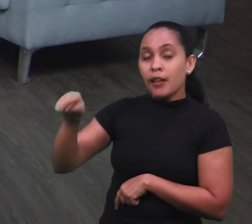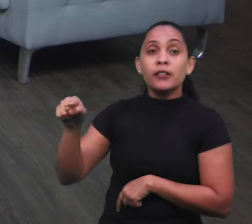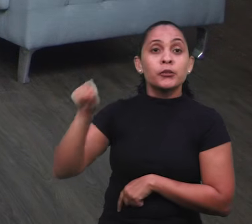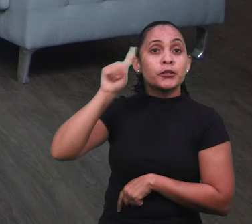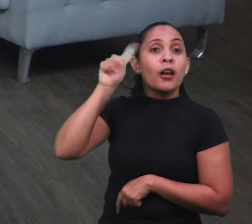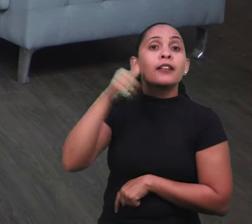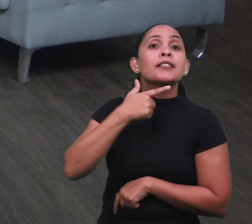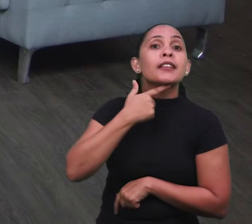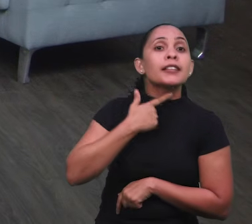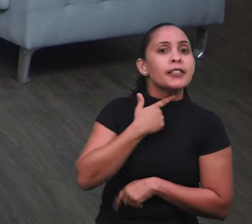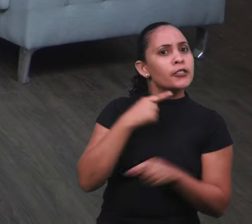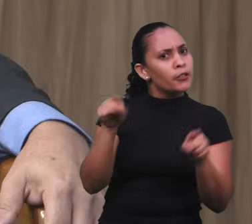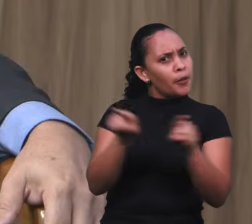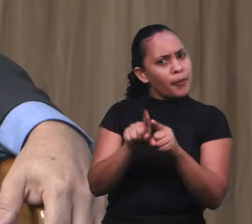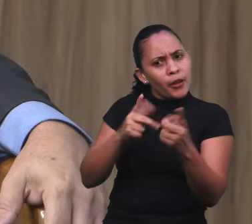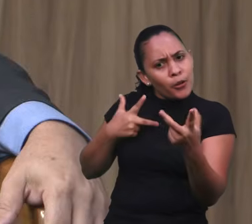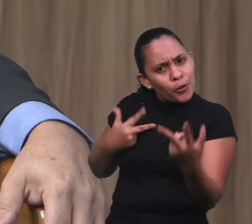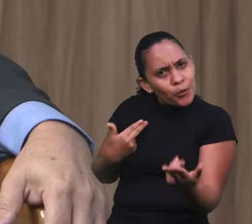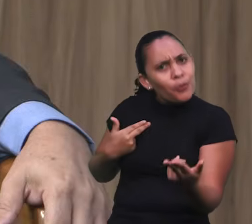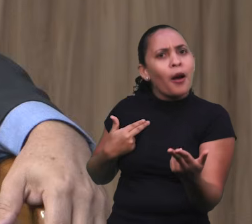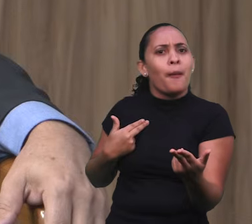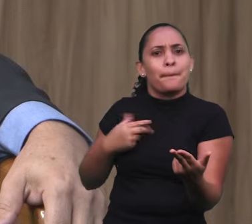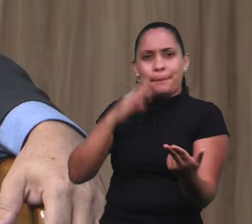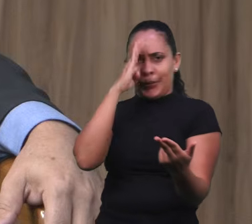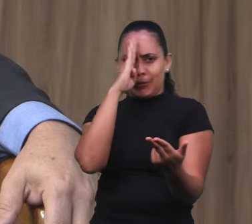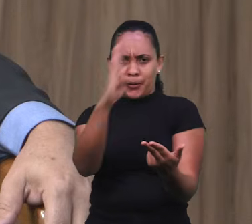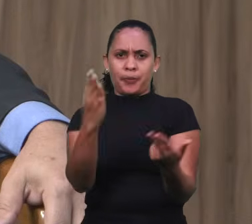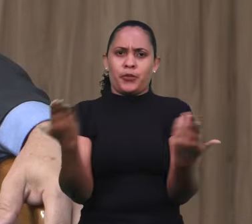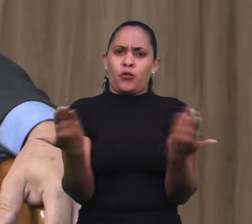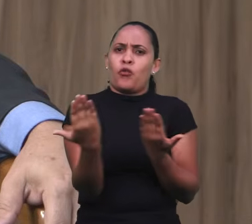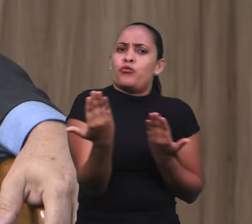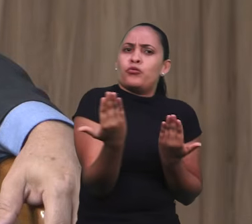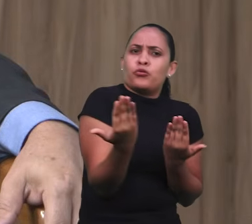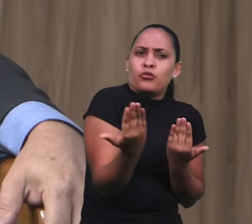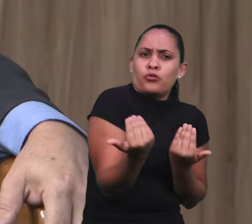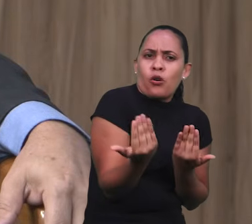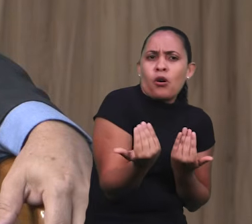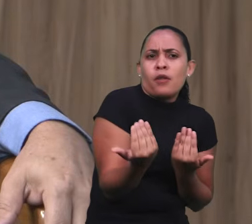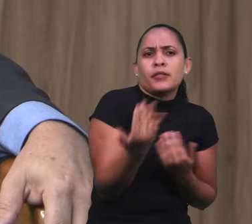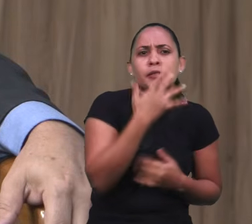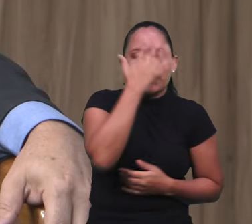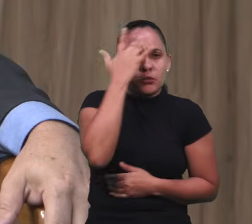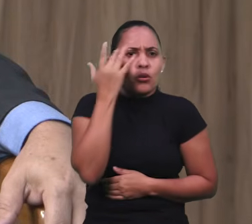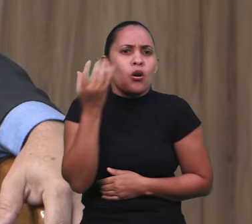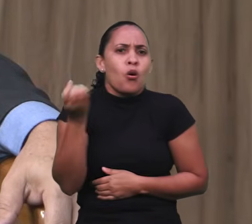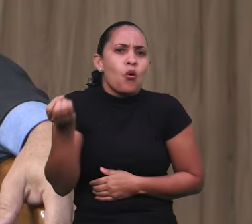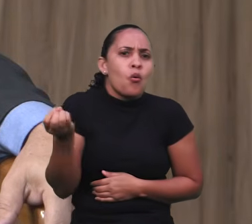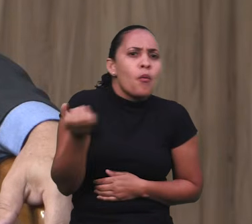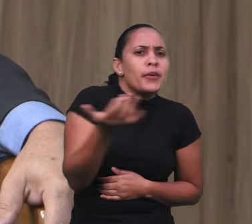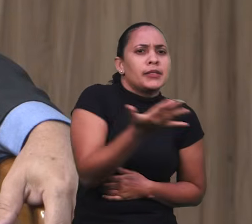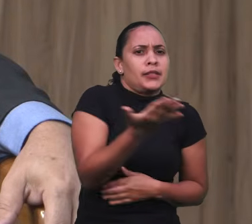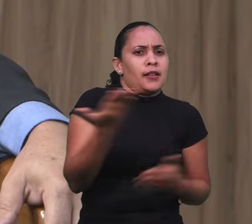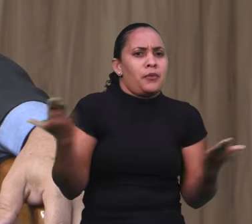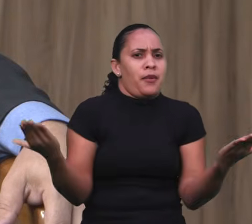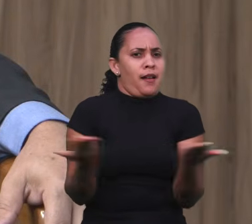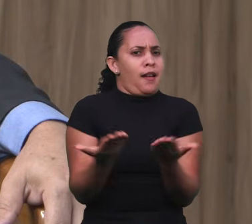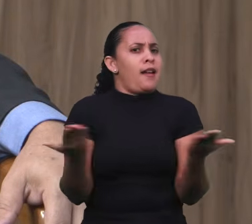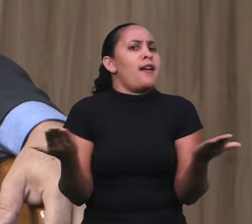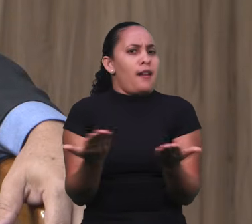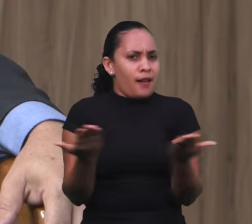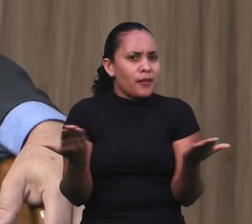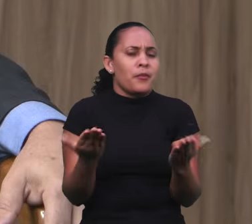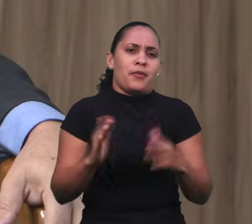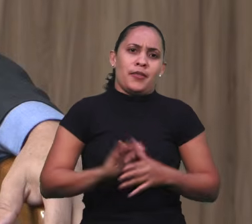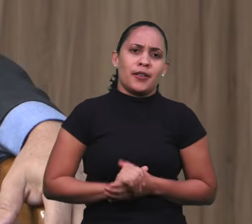Senhor deseja fazer também na vida de muitos irmãos, principalmente dos mais jovens, daqueles que estão